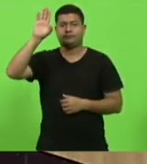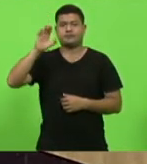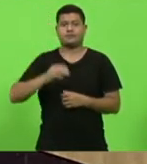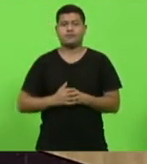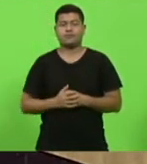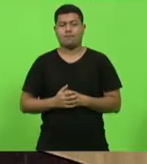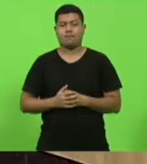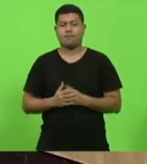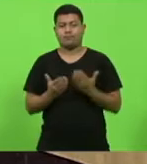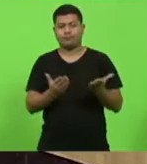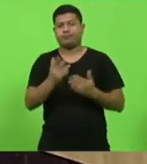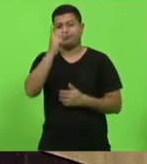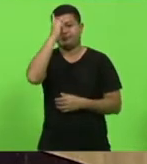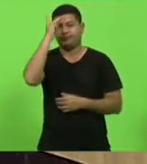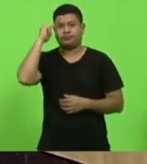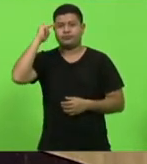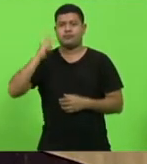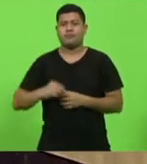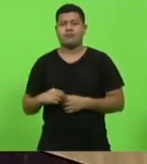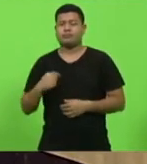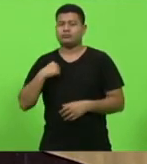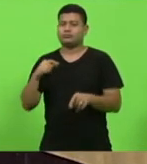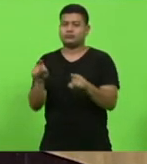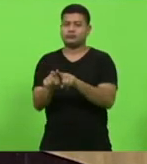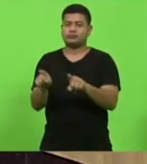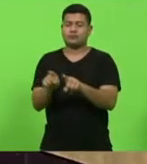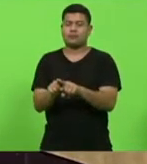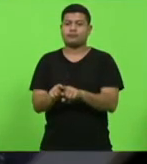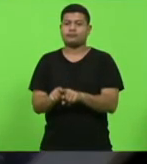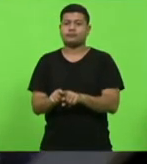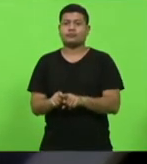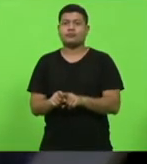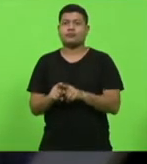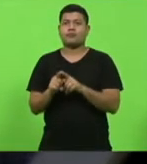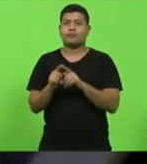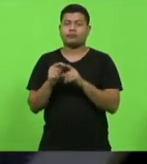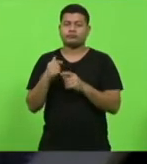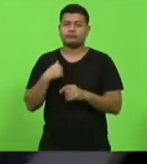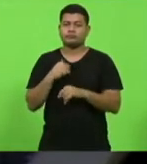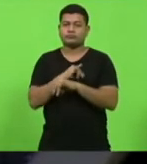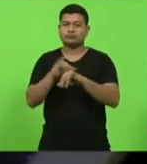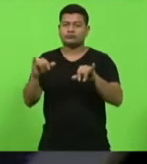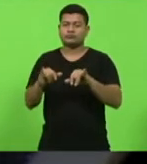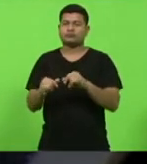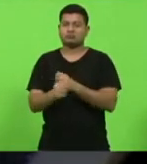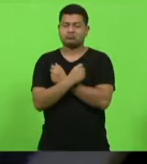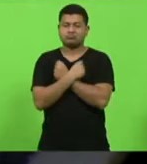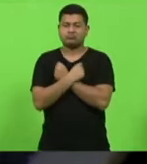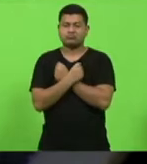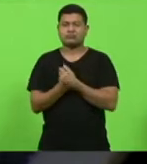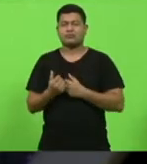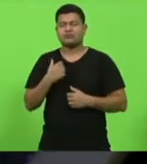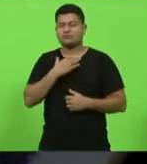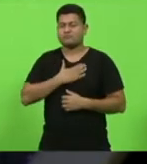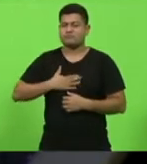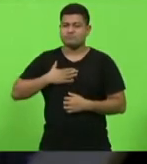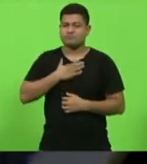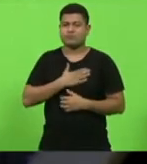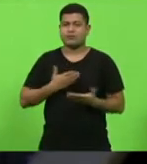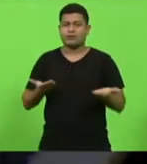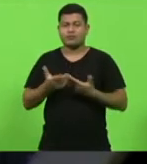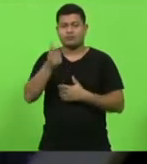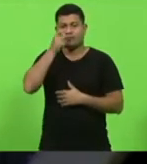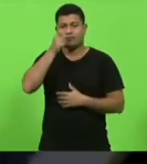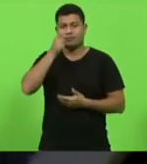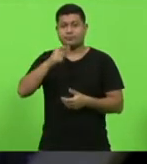da Paulinha da mesma forma eu quero manifestar aqui o meu abraço e a minha satisfação de acompanhar esse momento